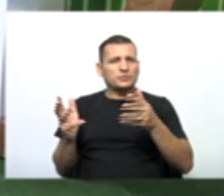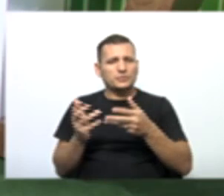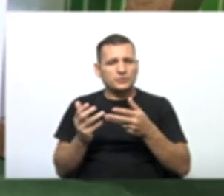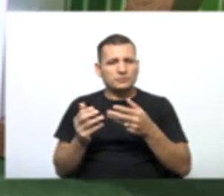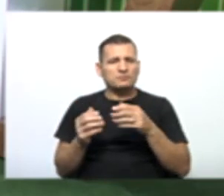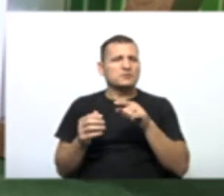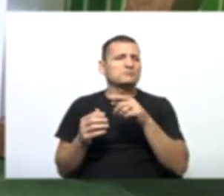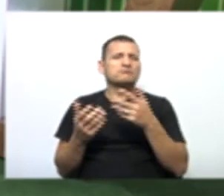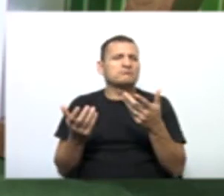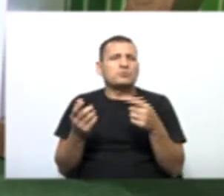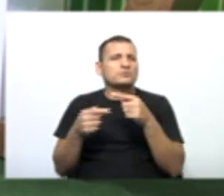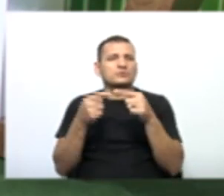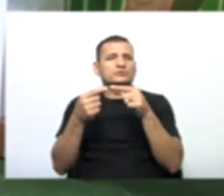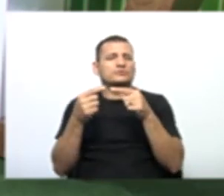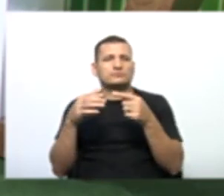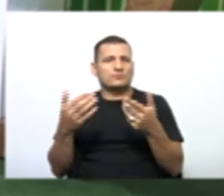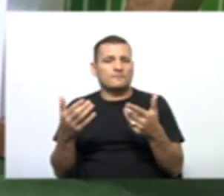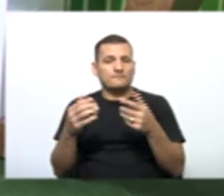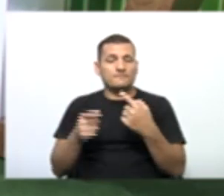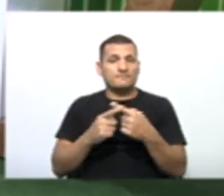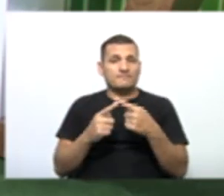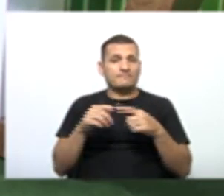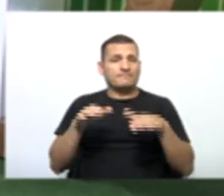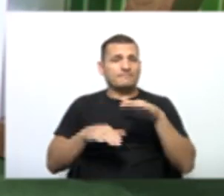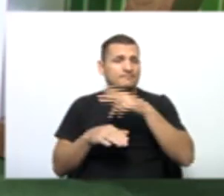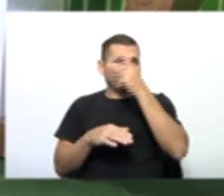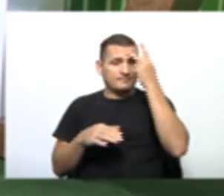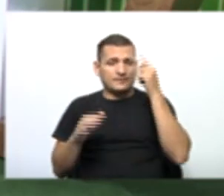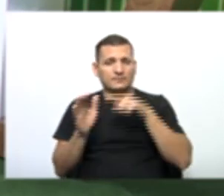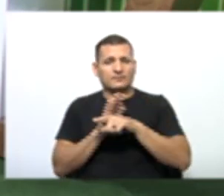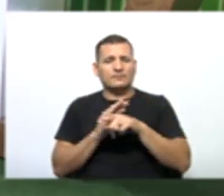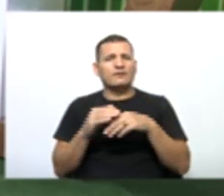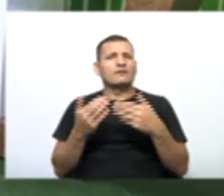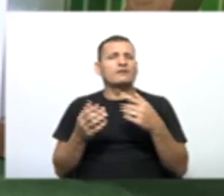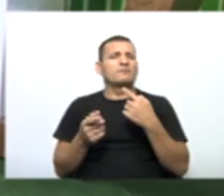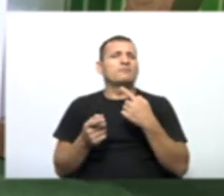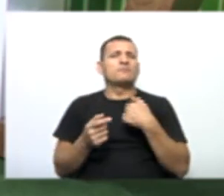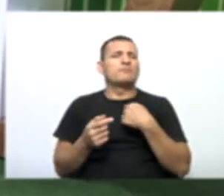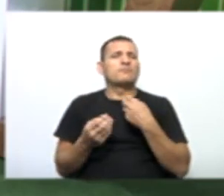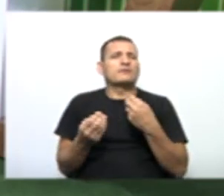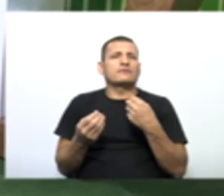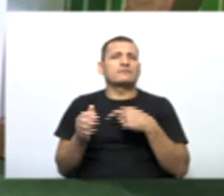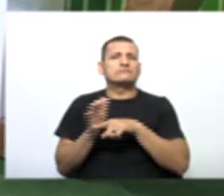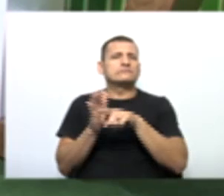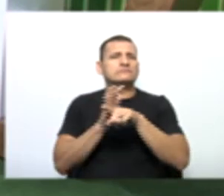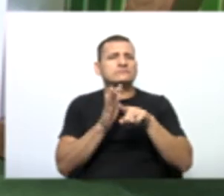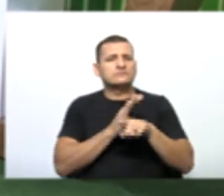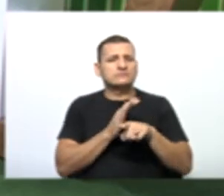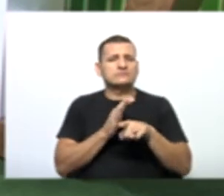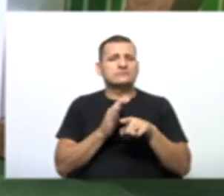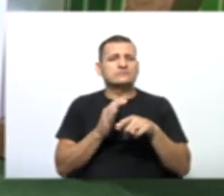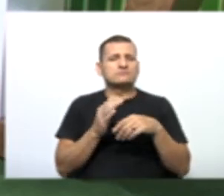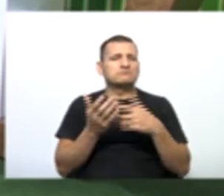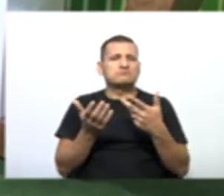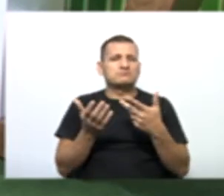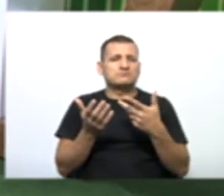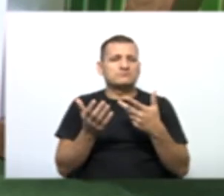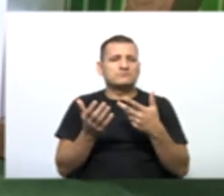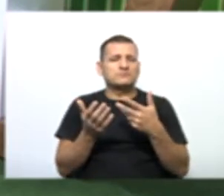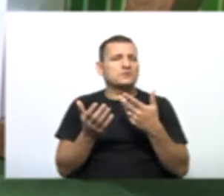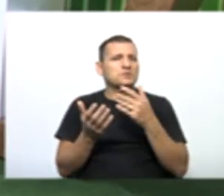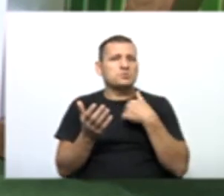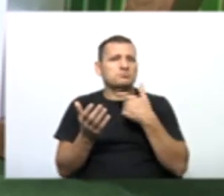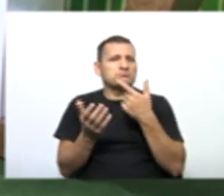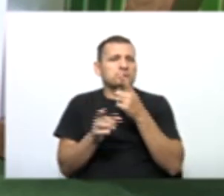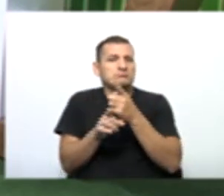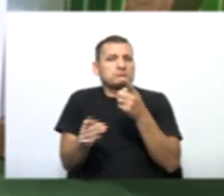que levava isso, né? Porque às vezes as pessoas perguntam assim, professor, para que eu tenho que ficar perguntando as coisas se raramente eu chego a uma